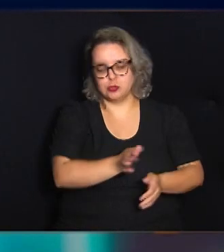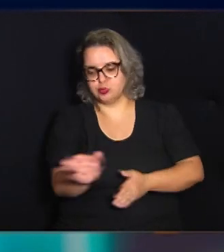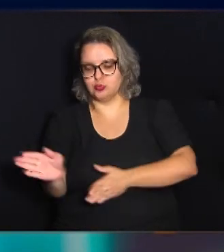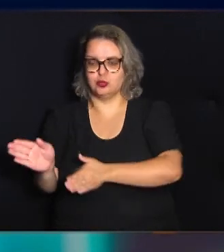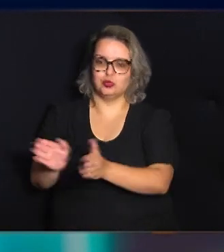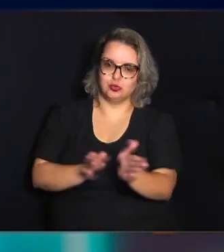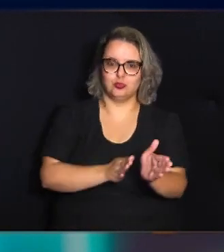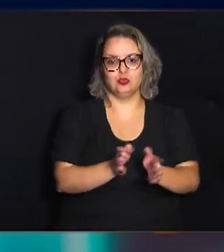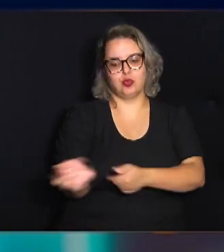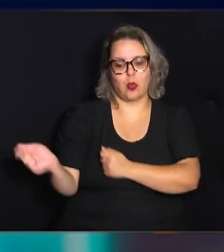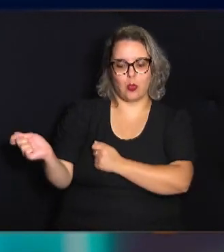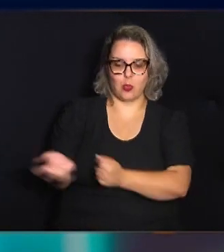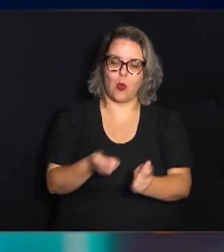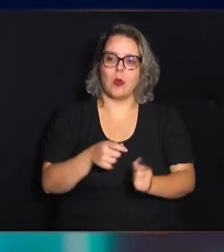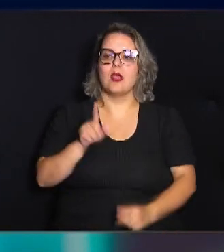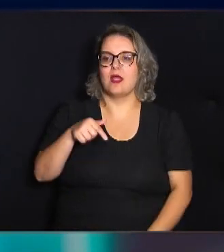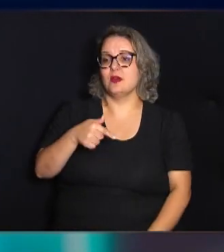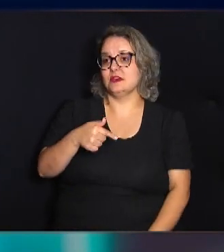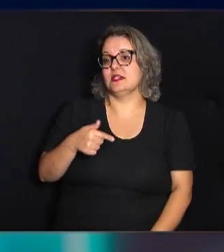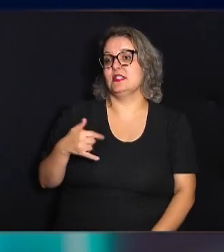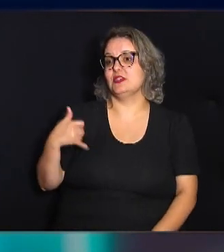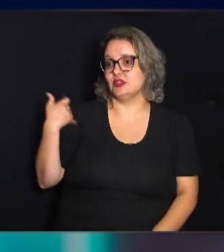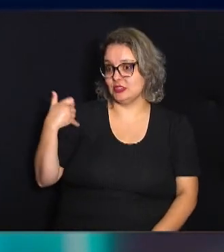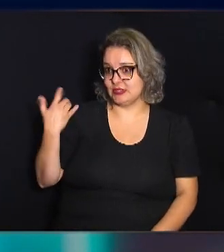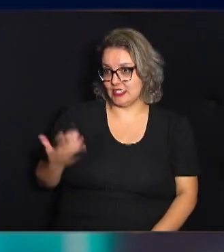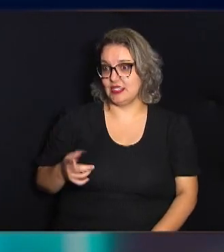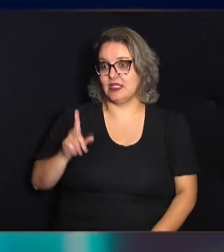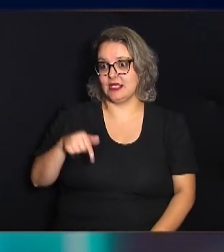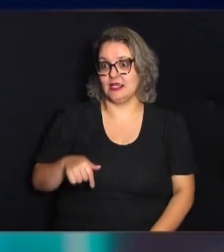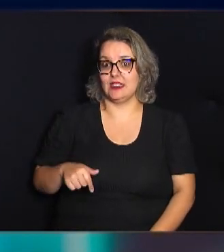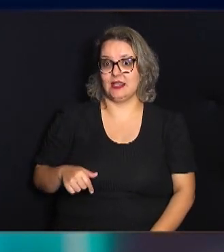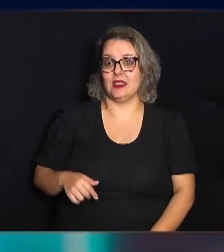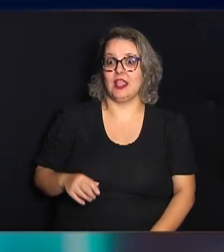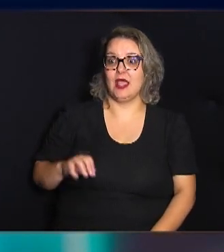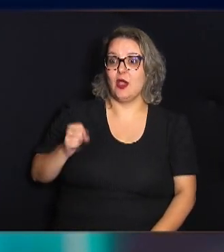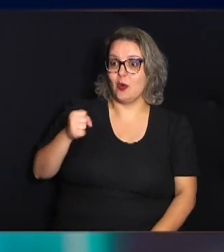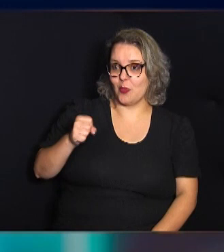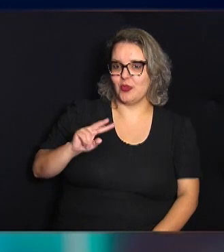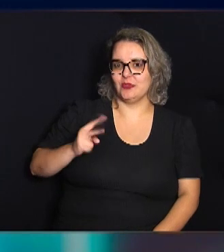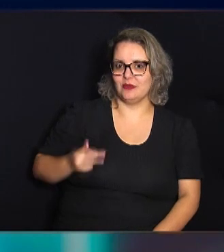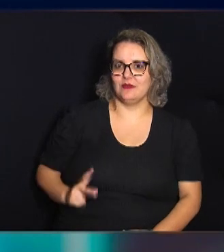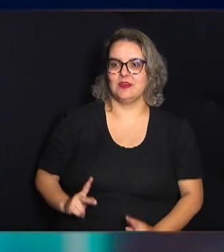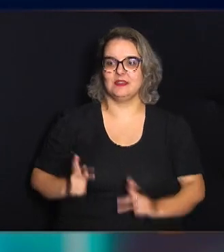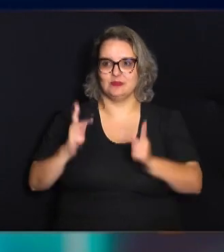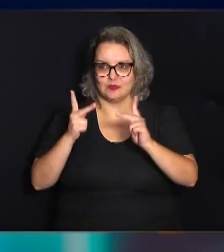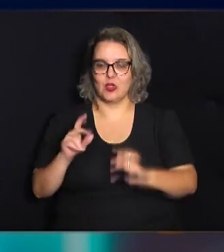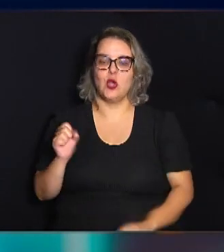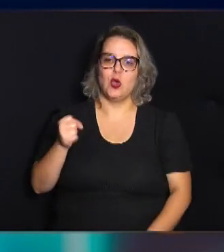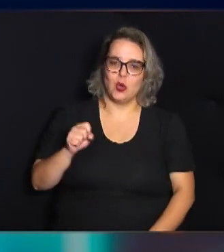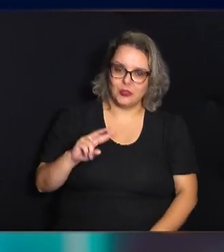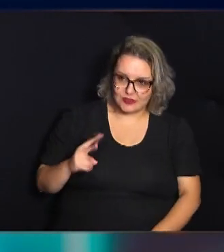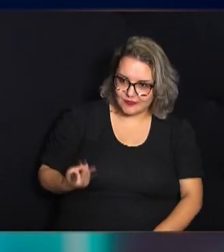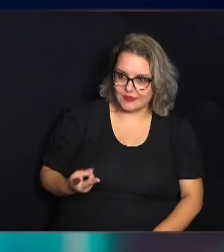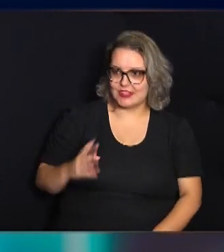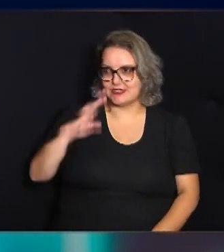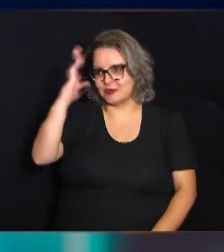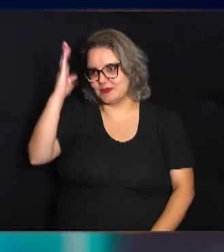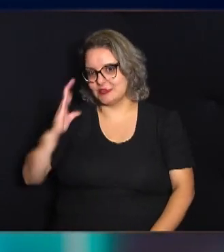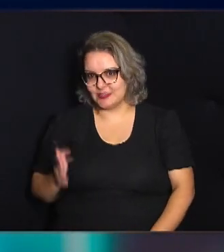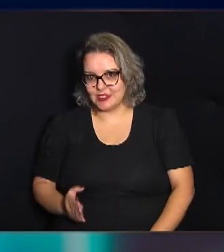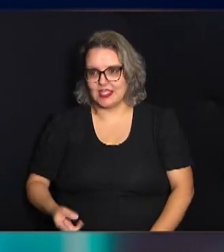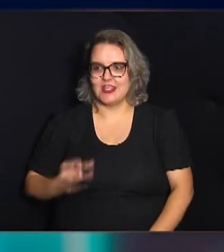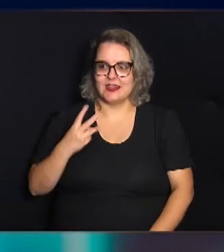idade e pelo qual é octacampeão paulista, octacampeão brasileiro,